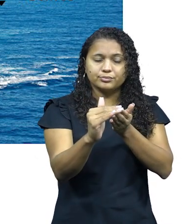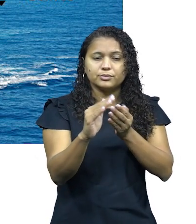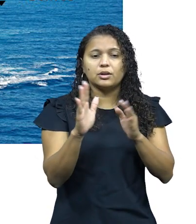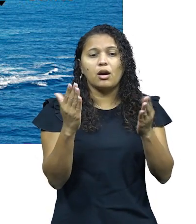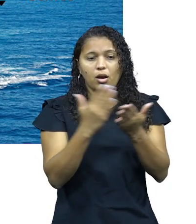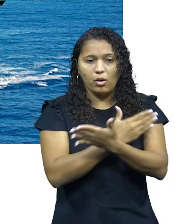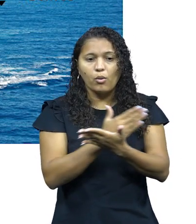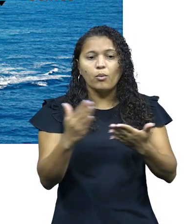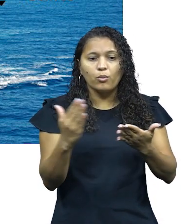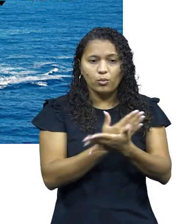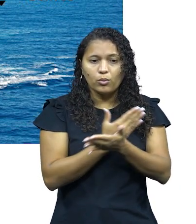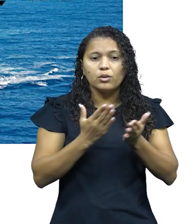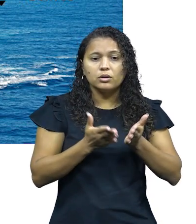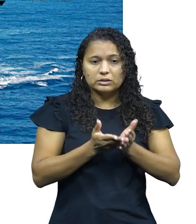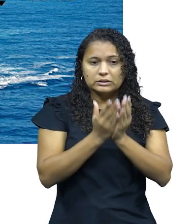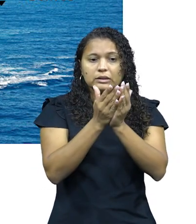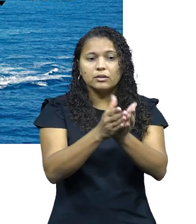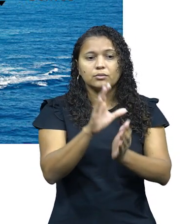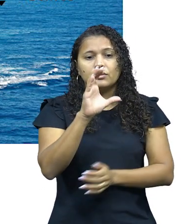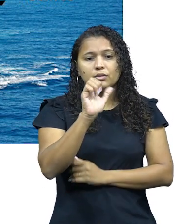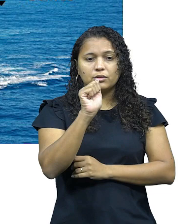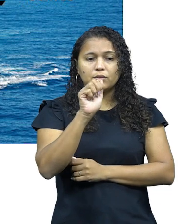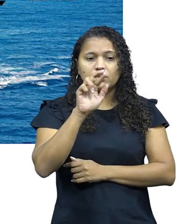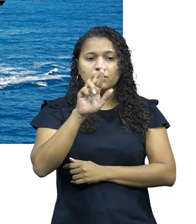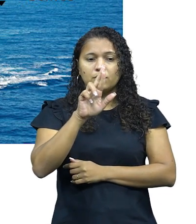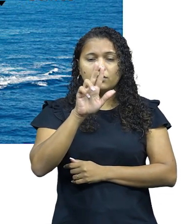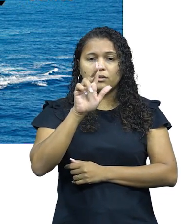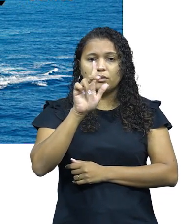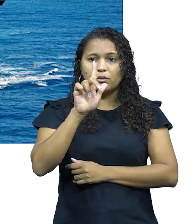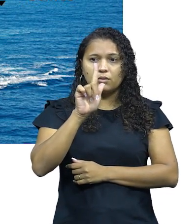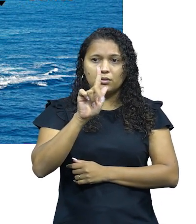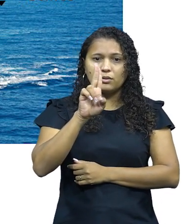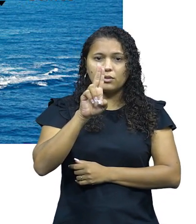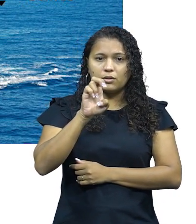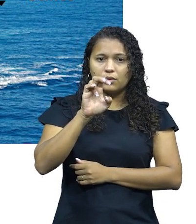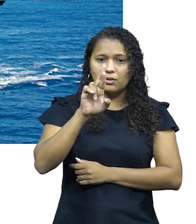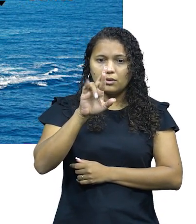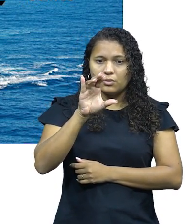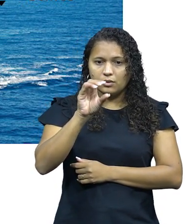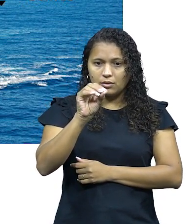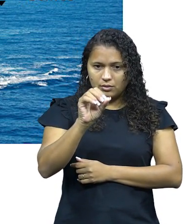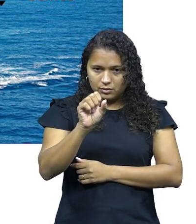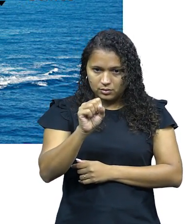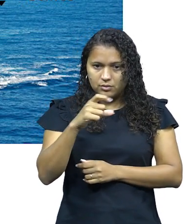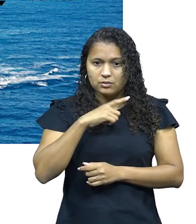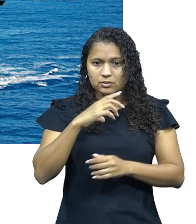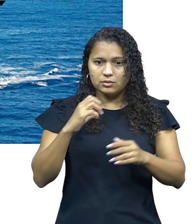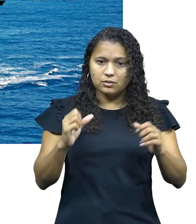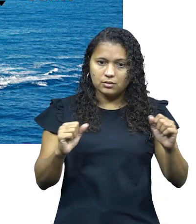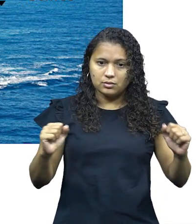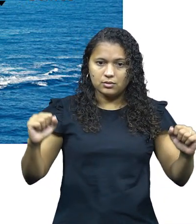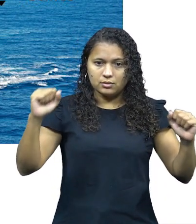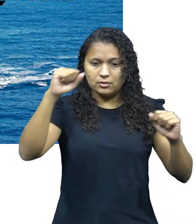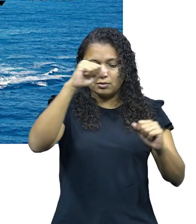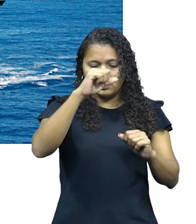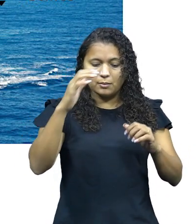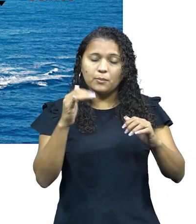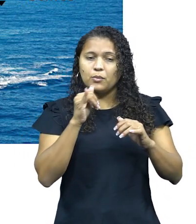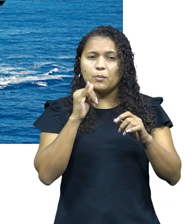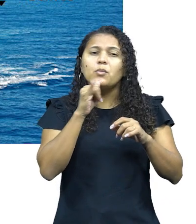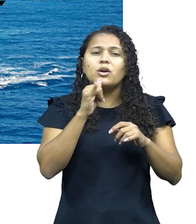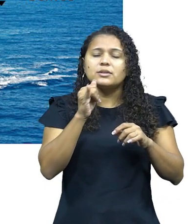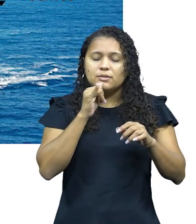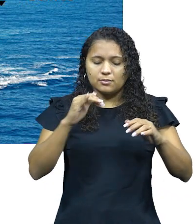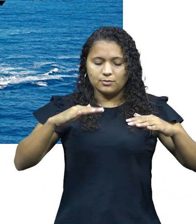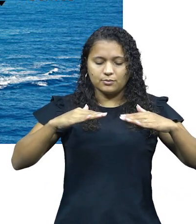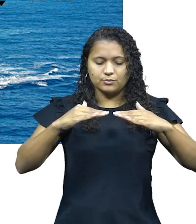né, esse convés, ele tem aberturas, né? Então a gente abre para colocar a mercadoria